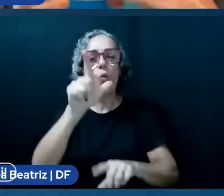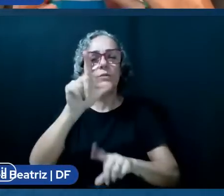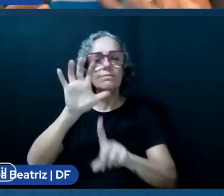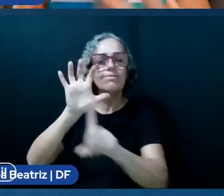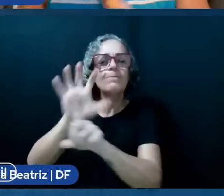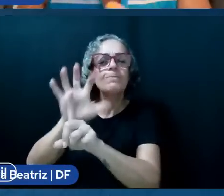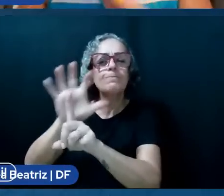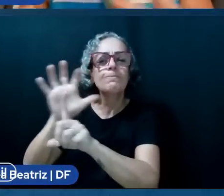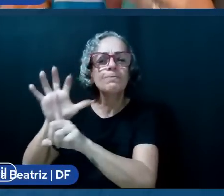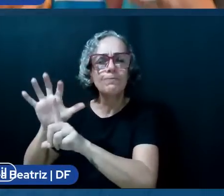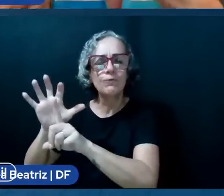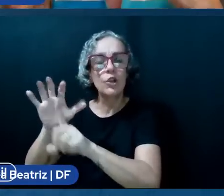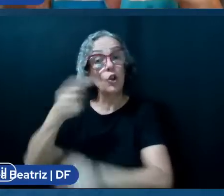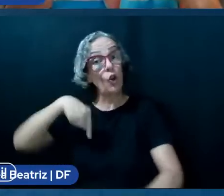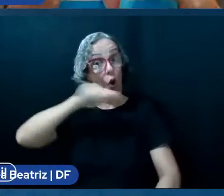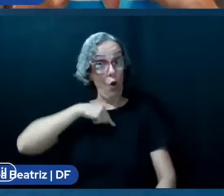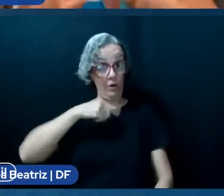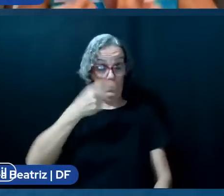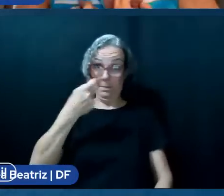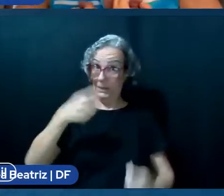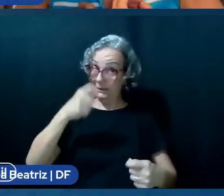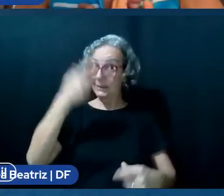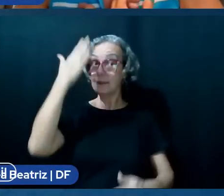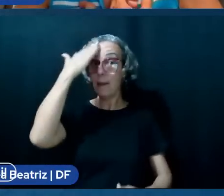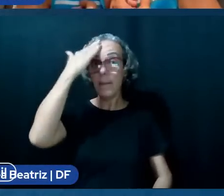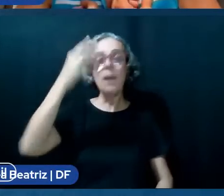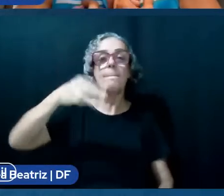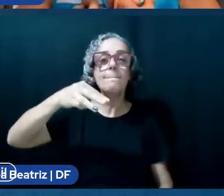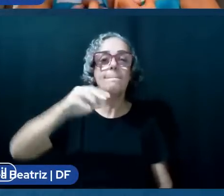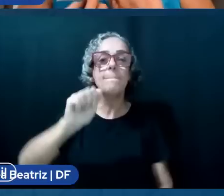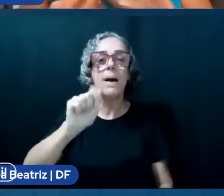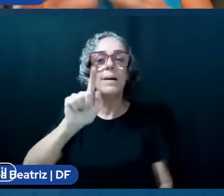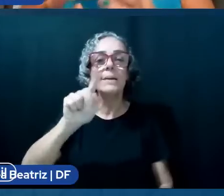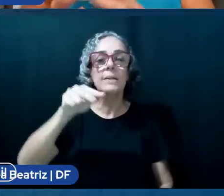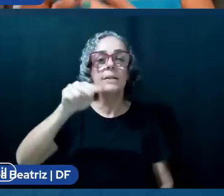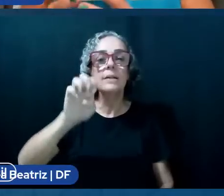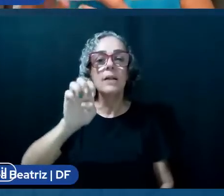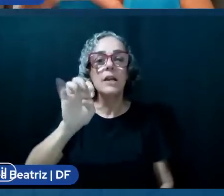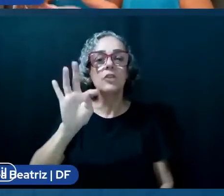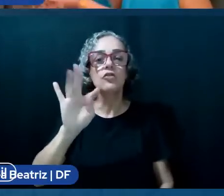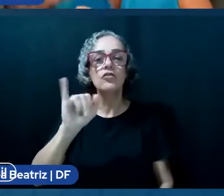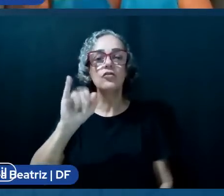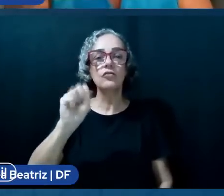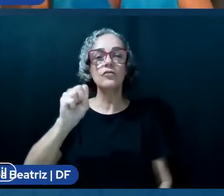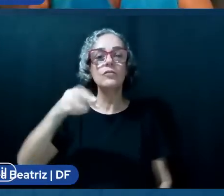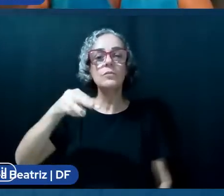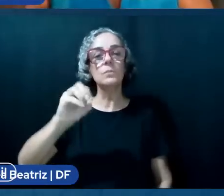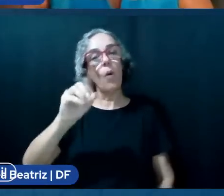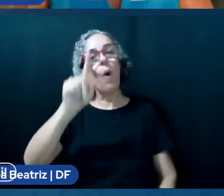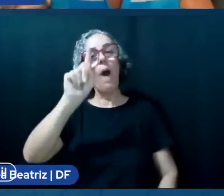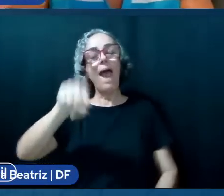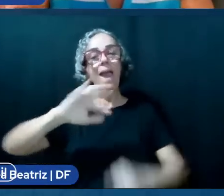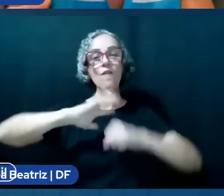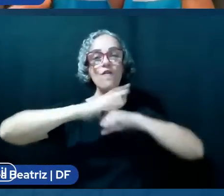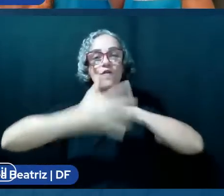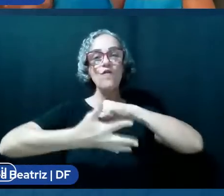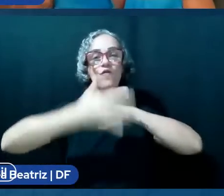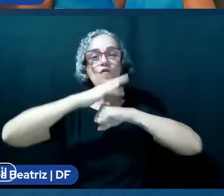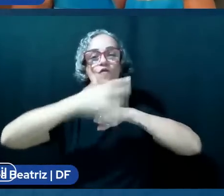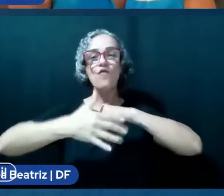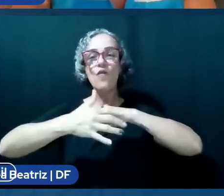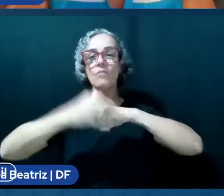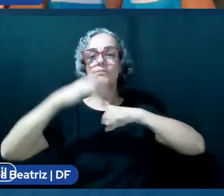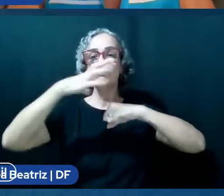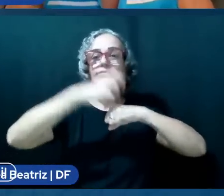a utilização do próprio fluido vital em que a pessoa consegue utilizar